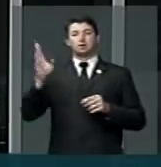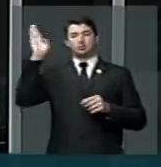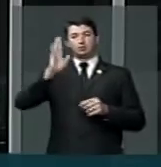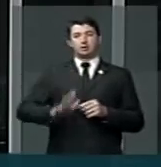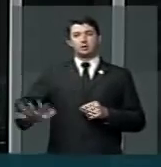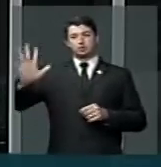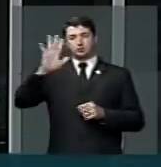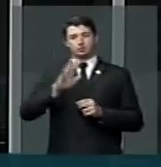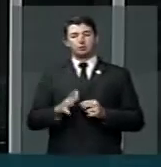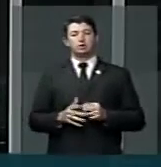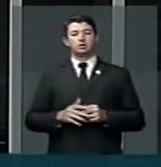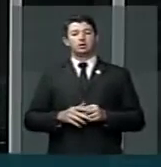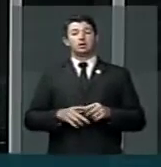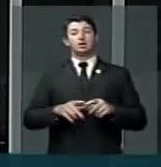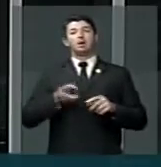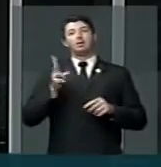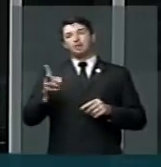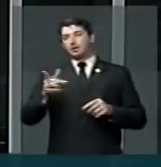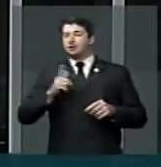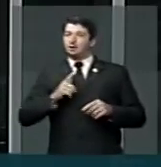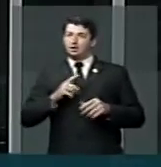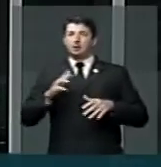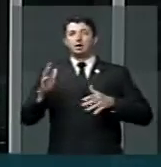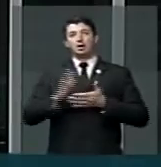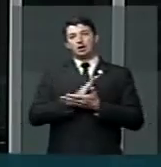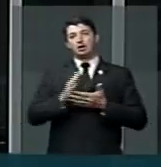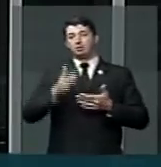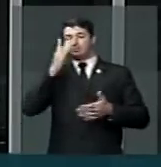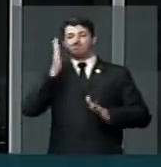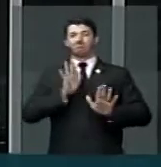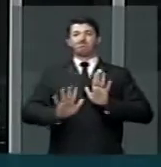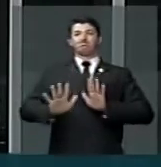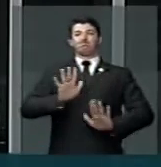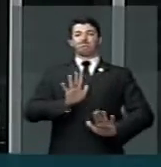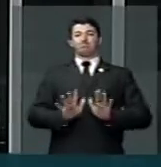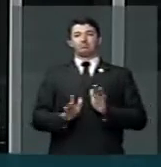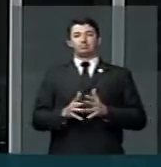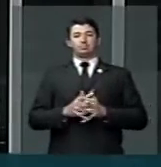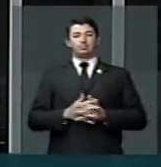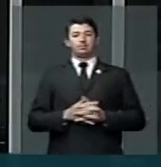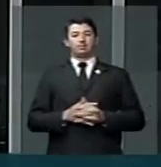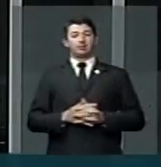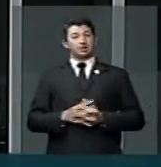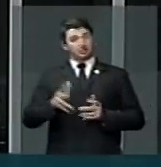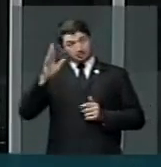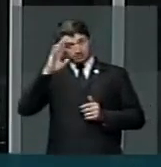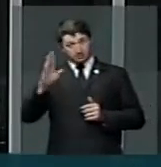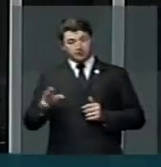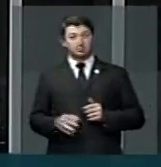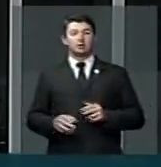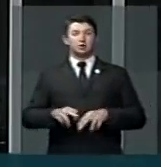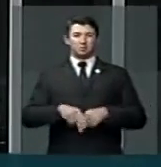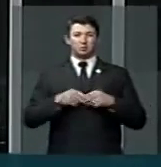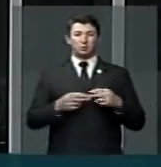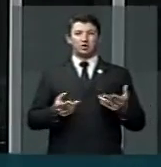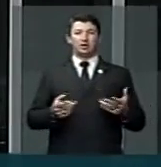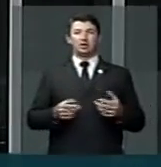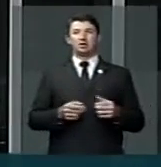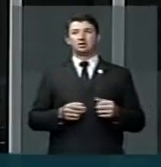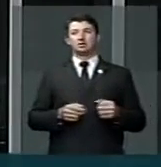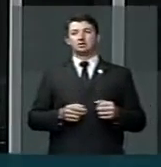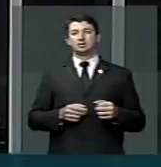Brasil. Embora tenha havido algumas resistências, senhor presidente, principalmente pela questão